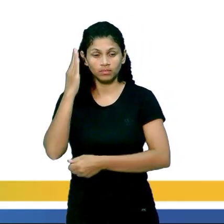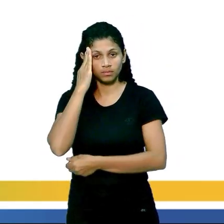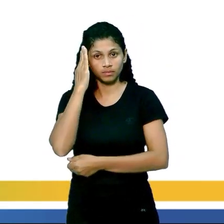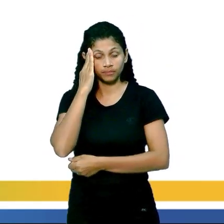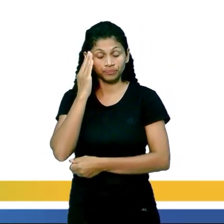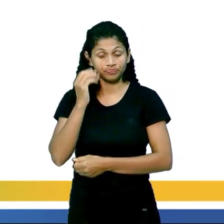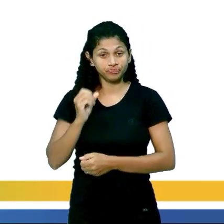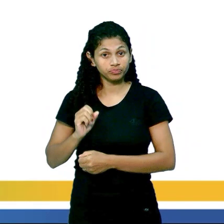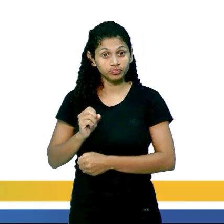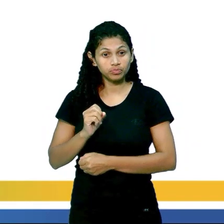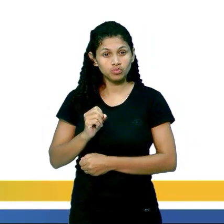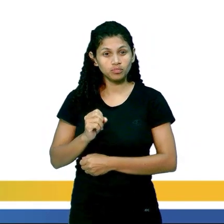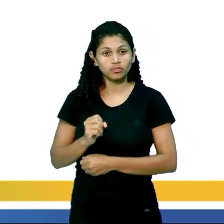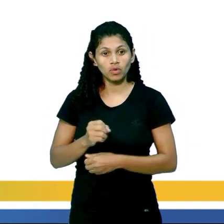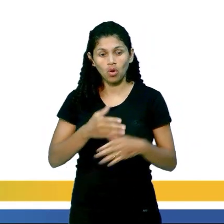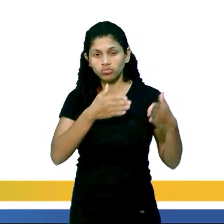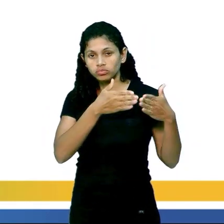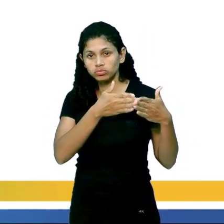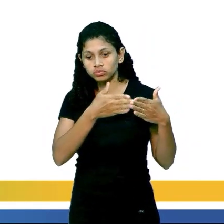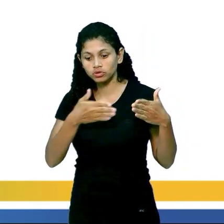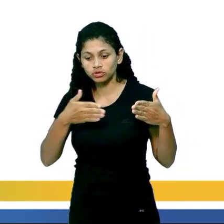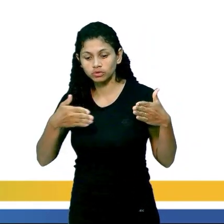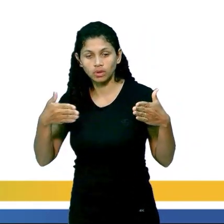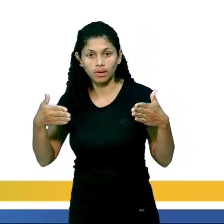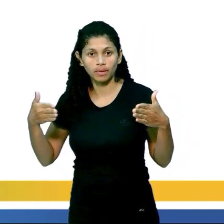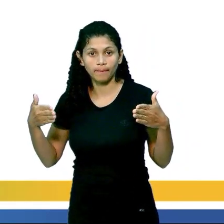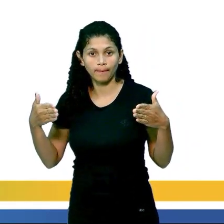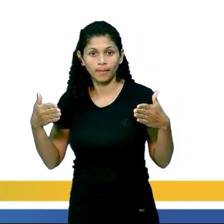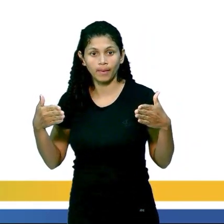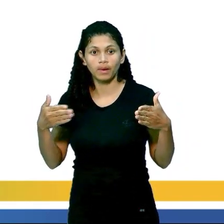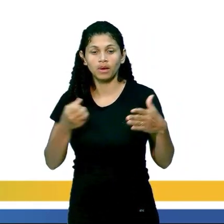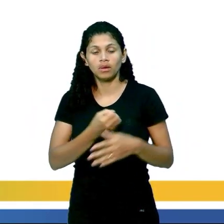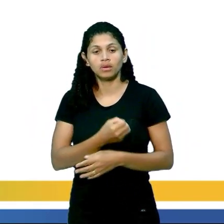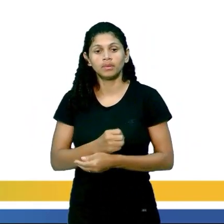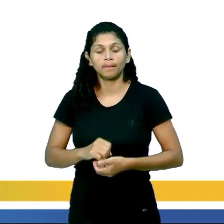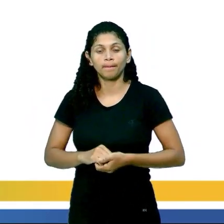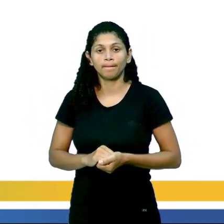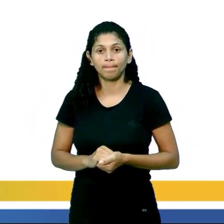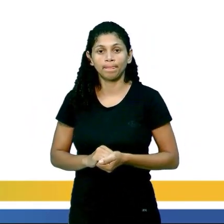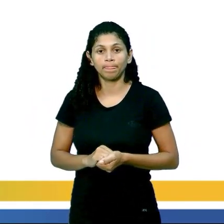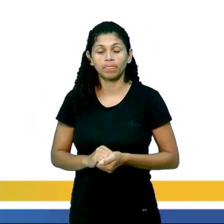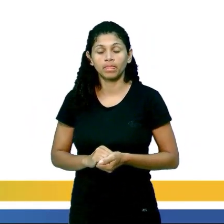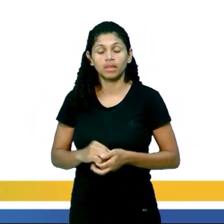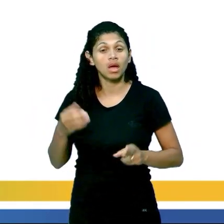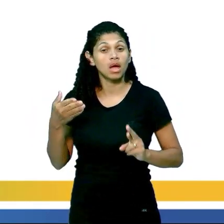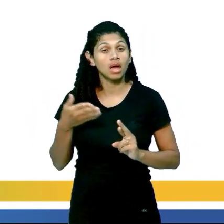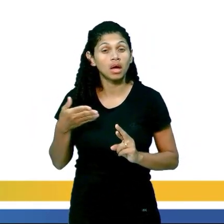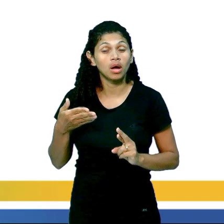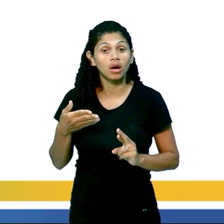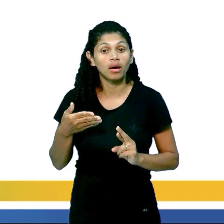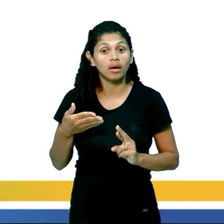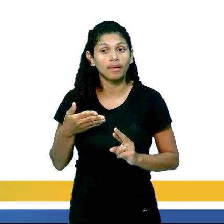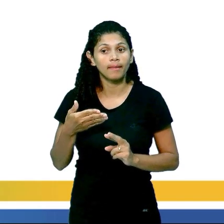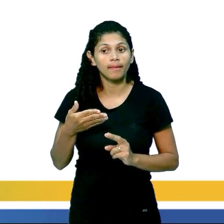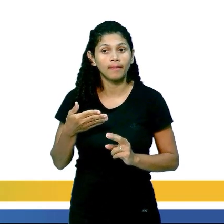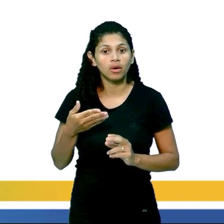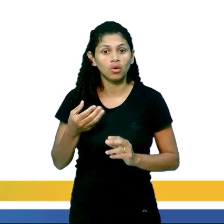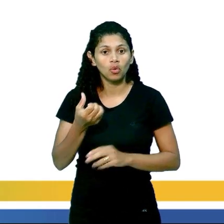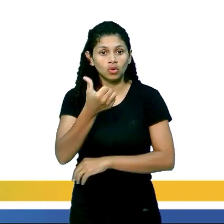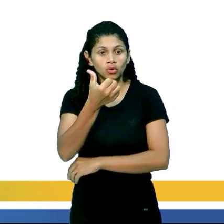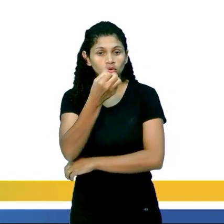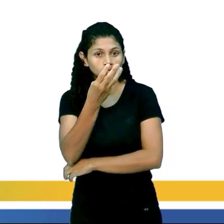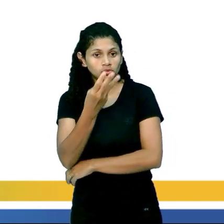A sequência escrita pelo professor Paulo corresponde aos 30 primeiros termos da progressão aritmética, de primeiro termo